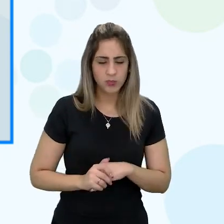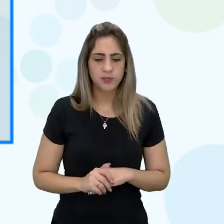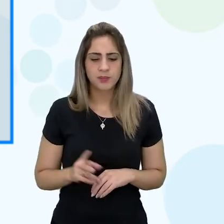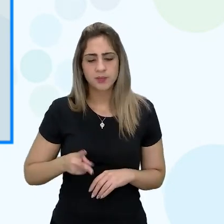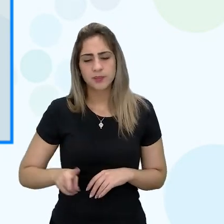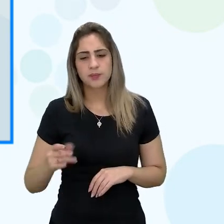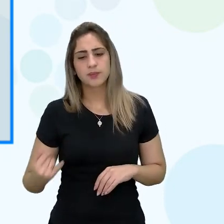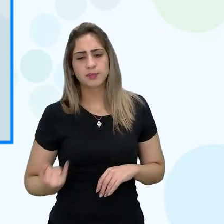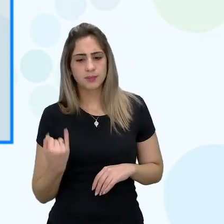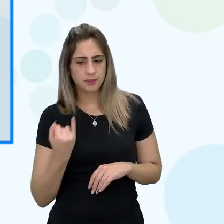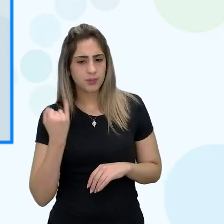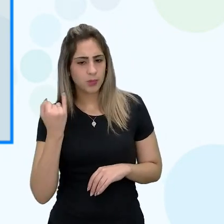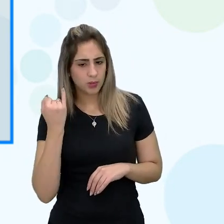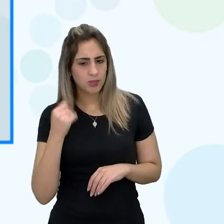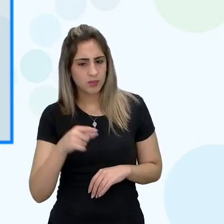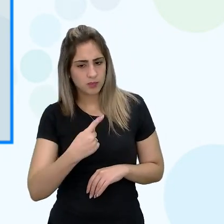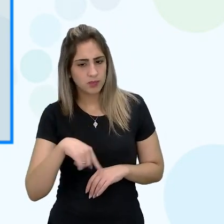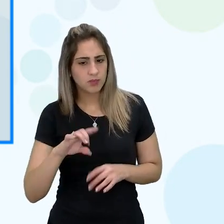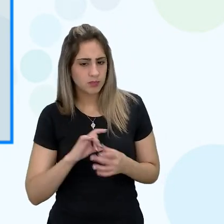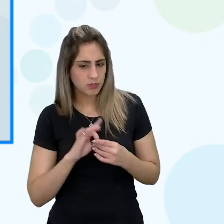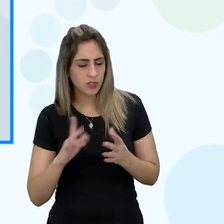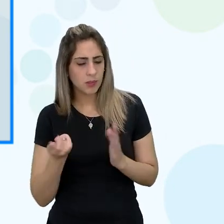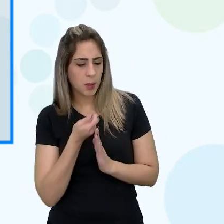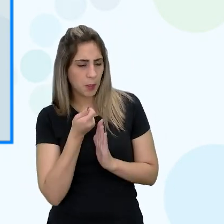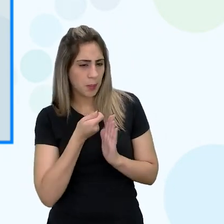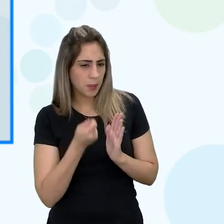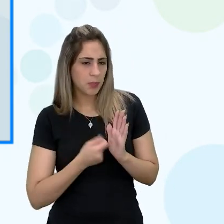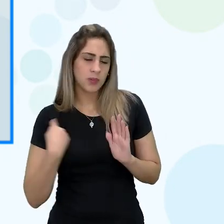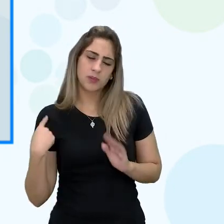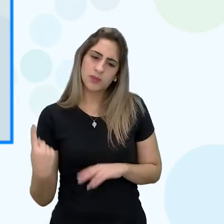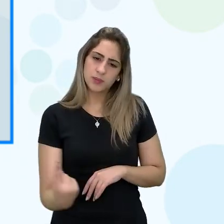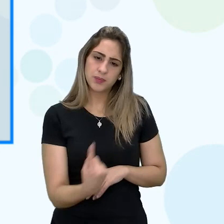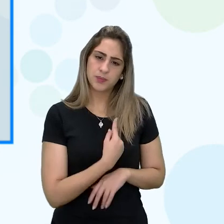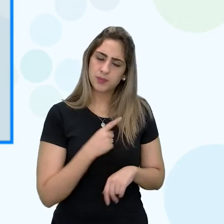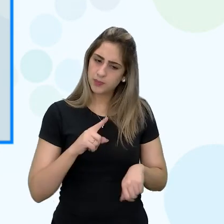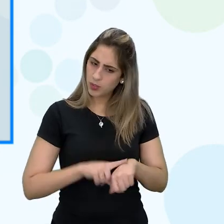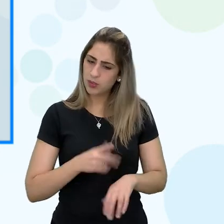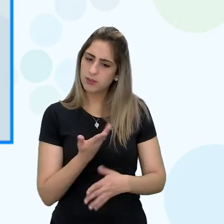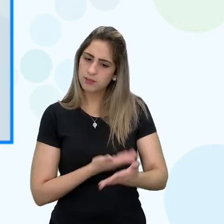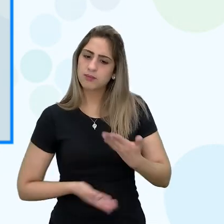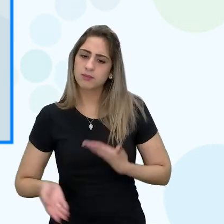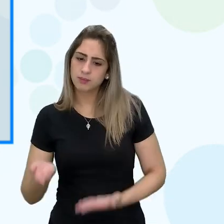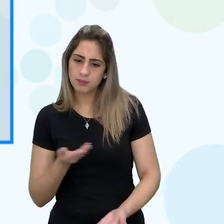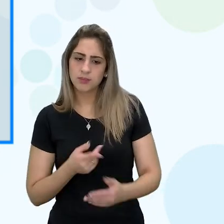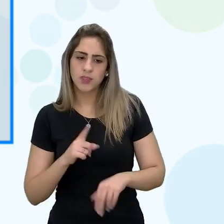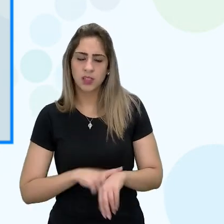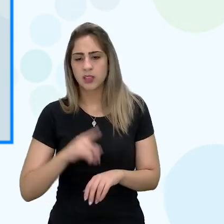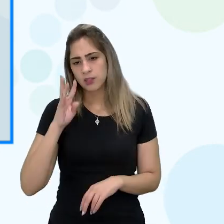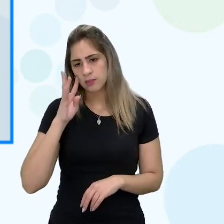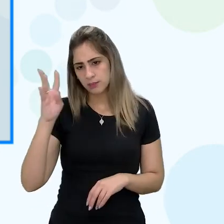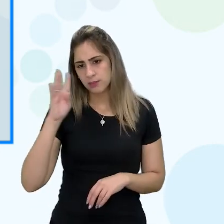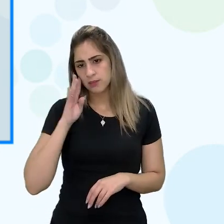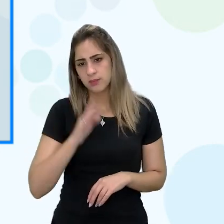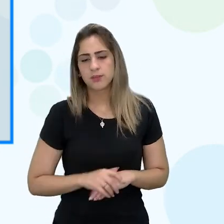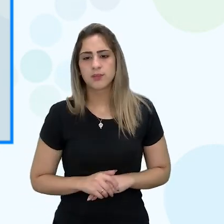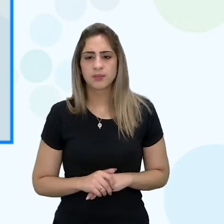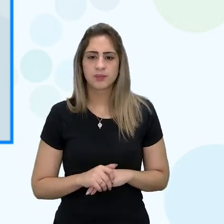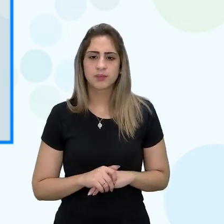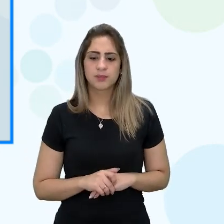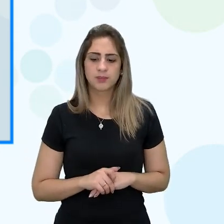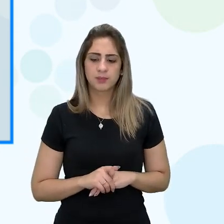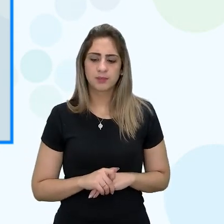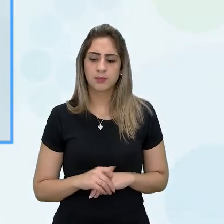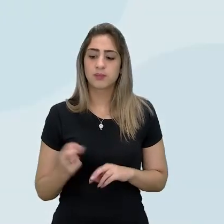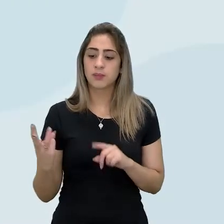Sempre importante você deixar anotadinho aí também na nossa hora da interação, hora da reflexão. E aí, né,